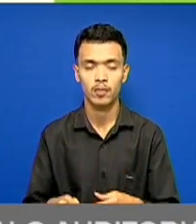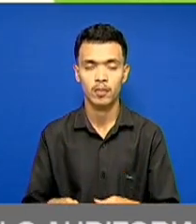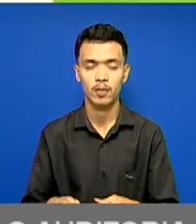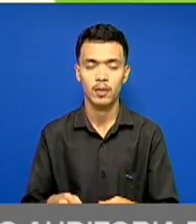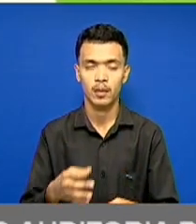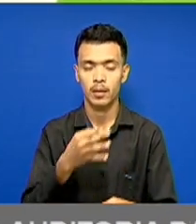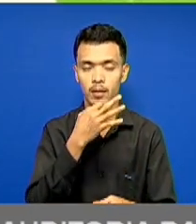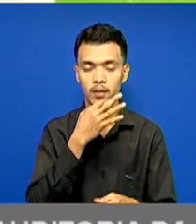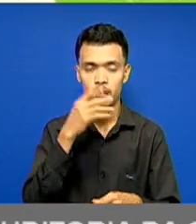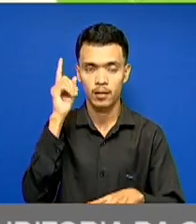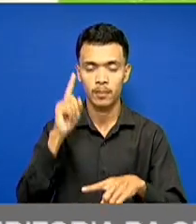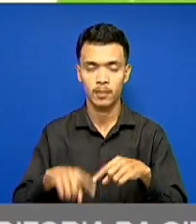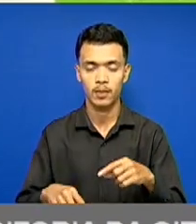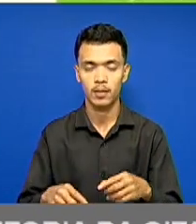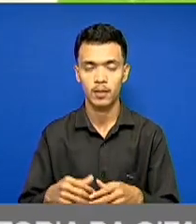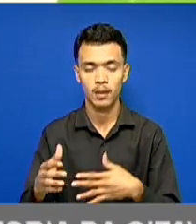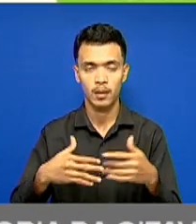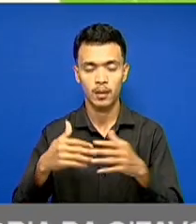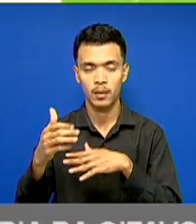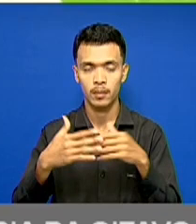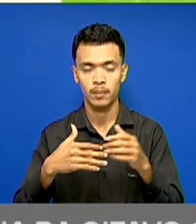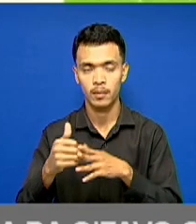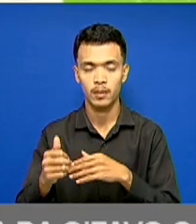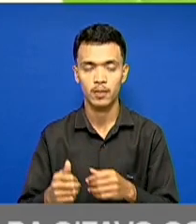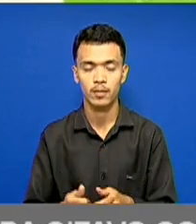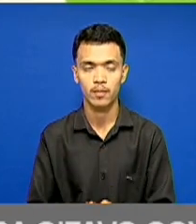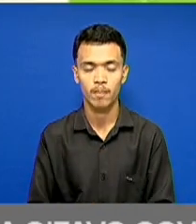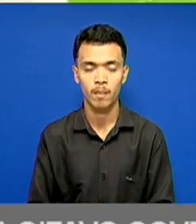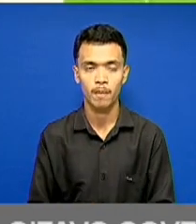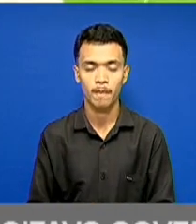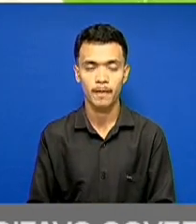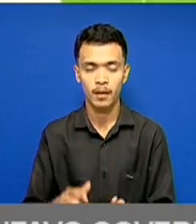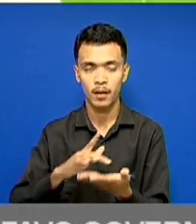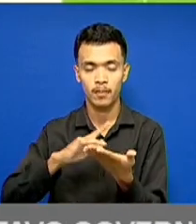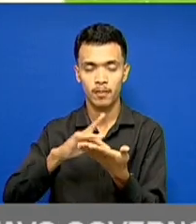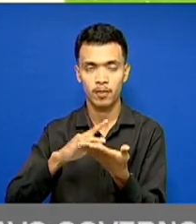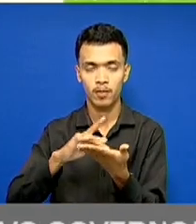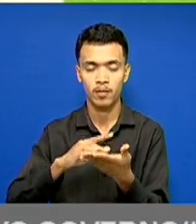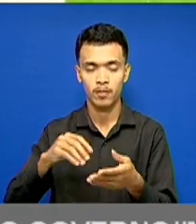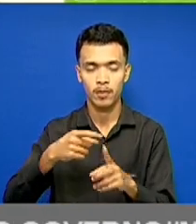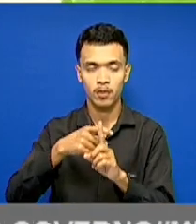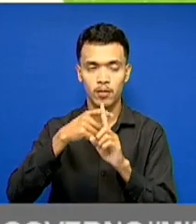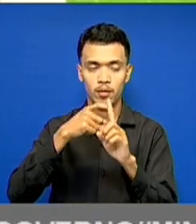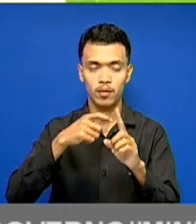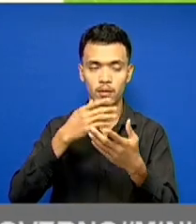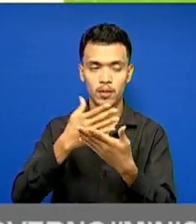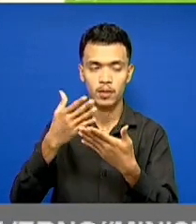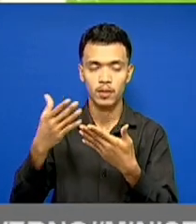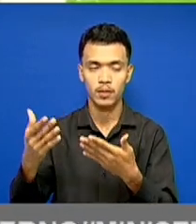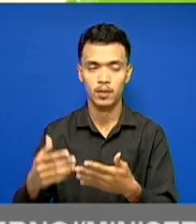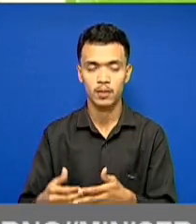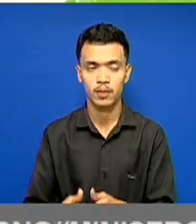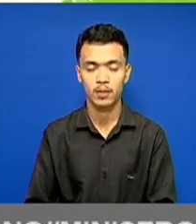carailaram neve biosar o adubo orgânico ne bema husi material